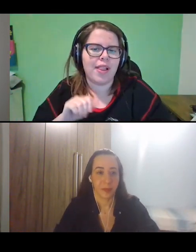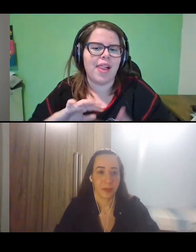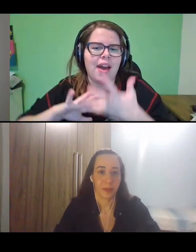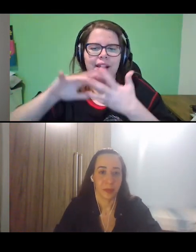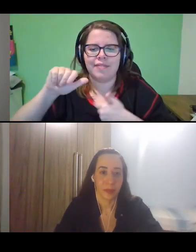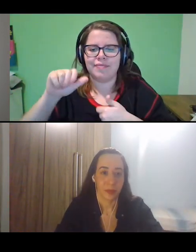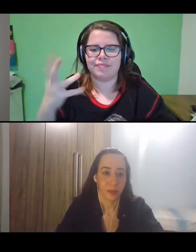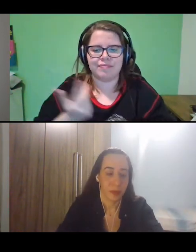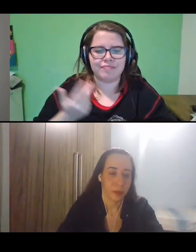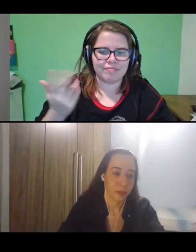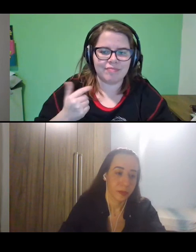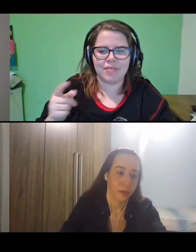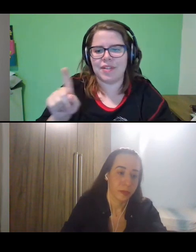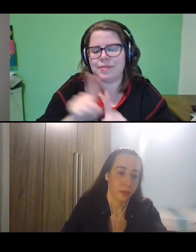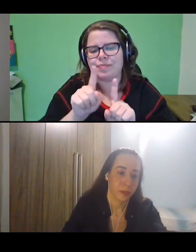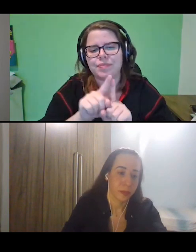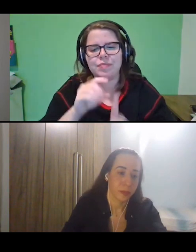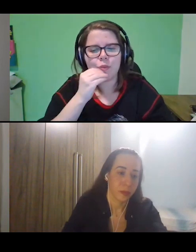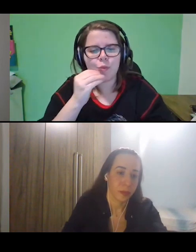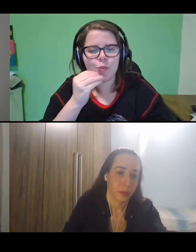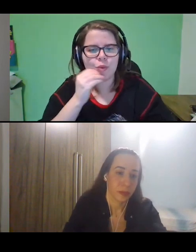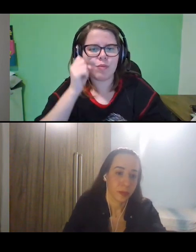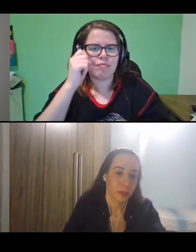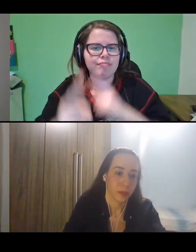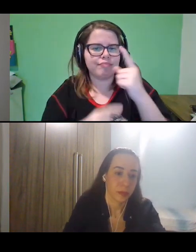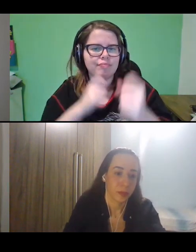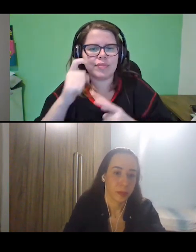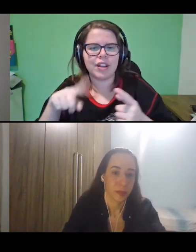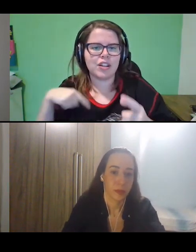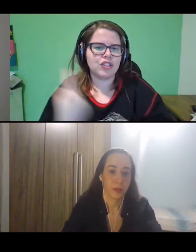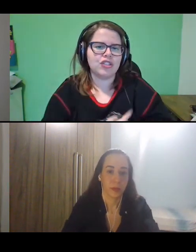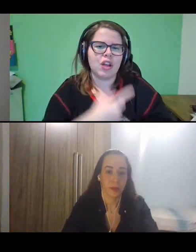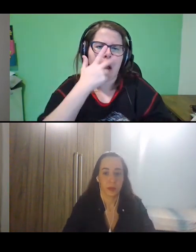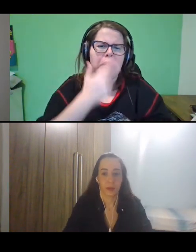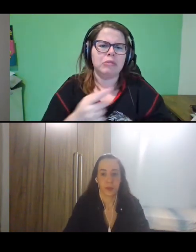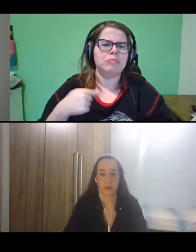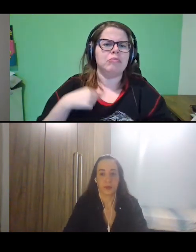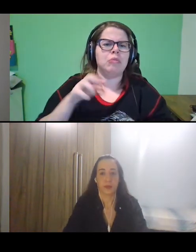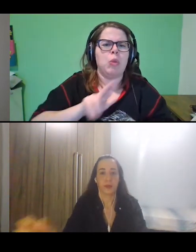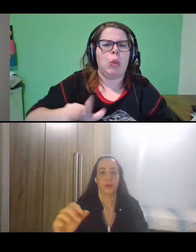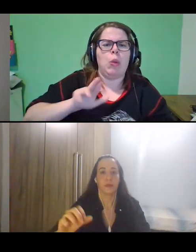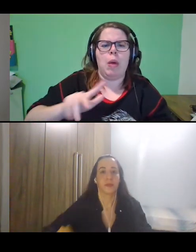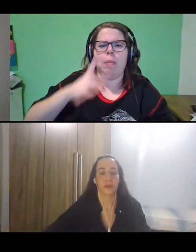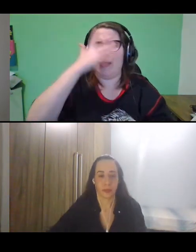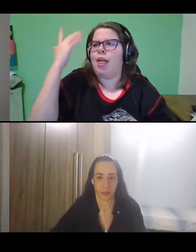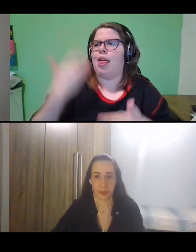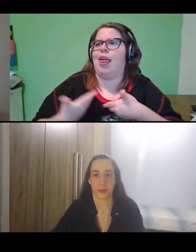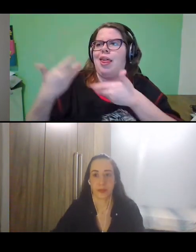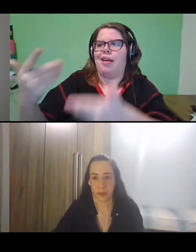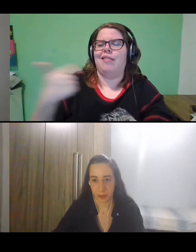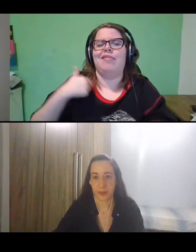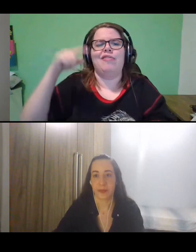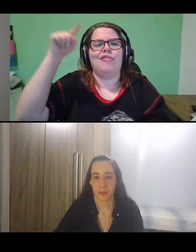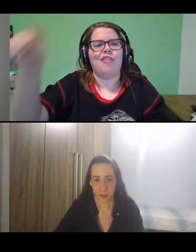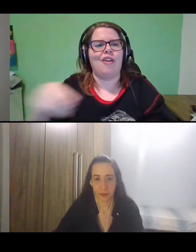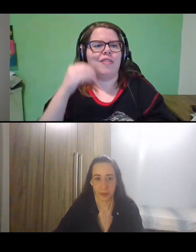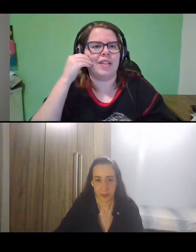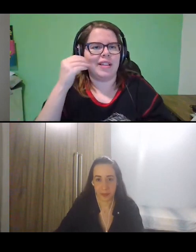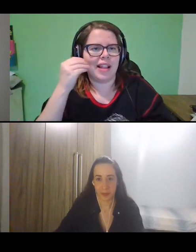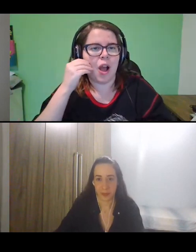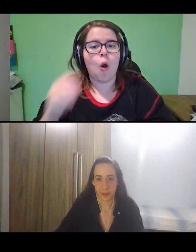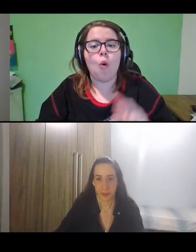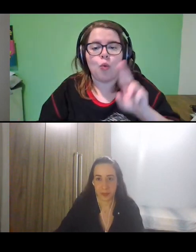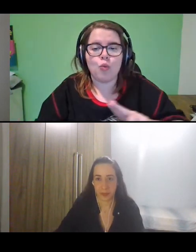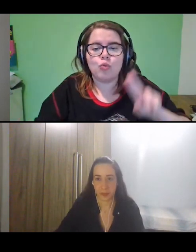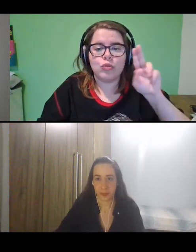então tem oportunidades que às vezes a gente acha que não é pra gente, e aí alguém convida, você fala, vou lá, vou testar. Então usem